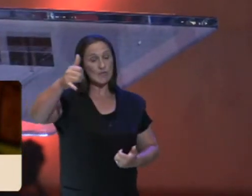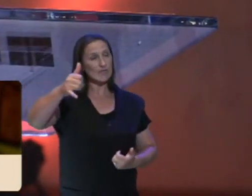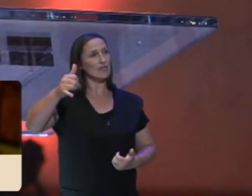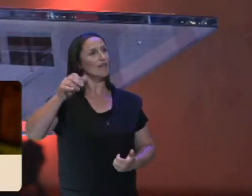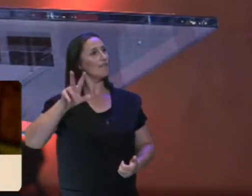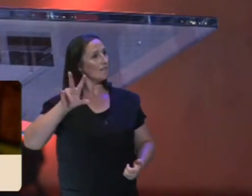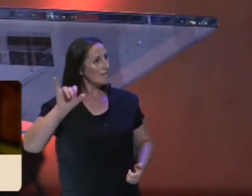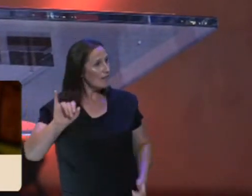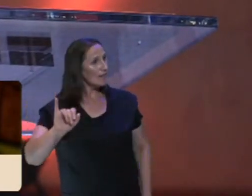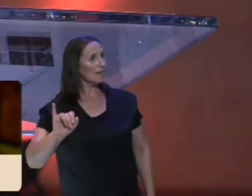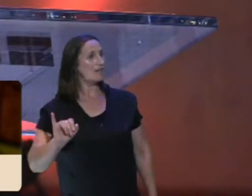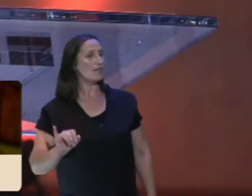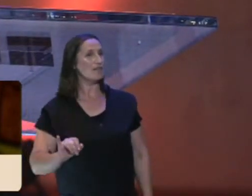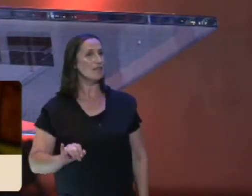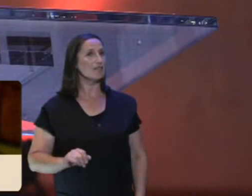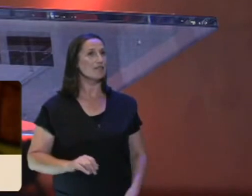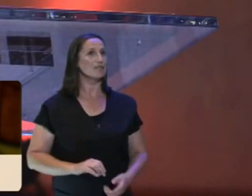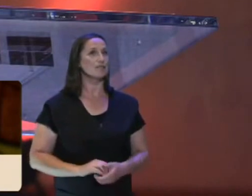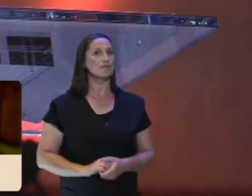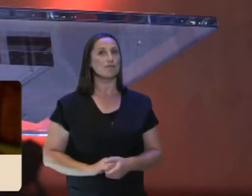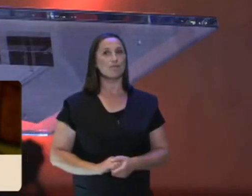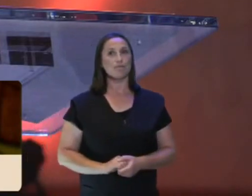Por que eu estou dizendo isso?